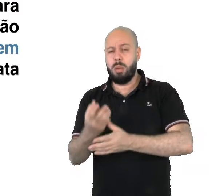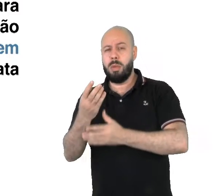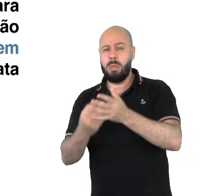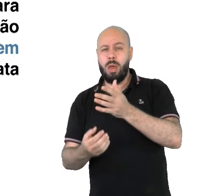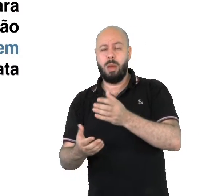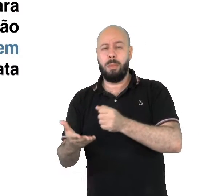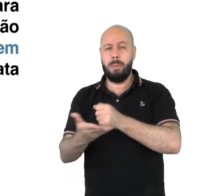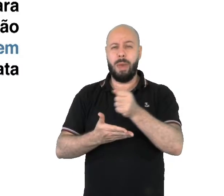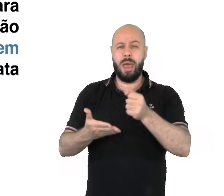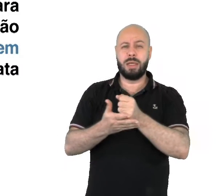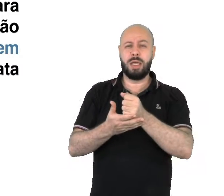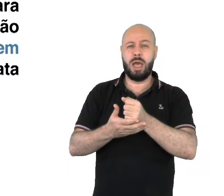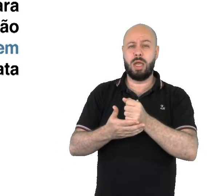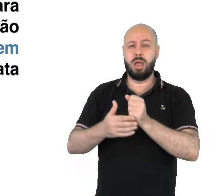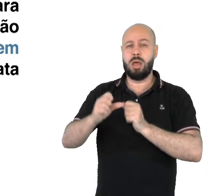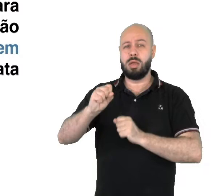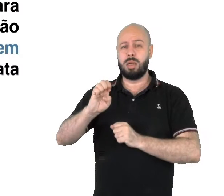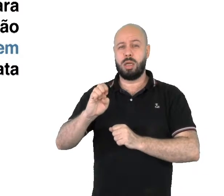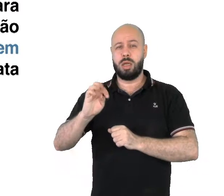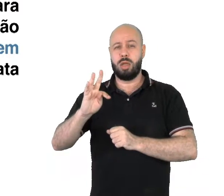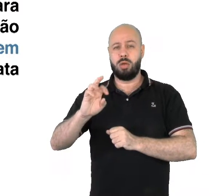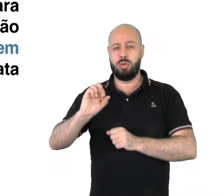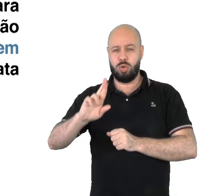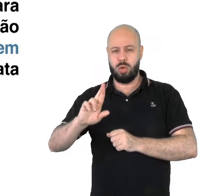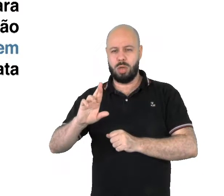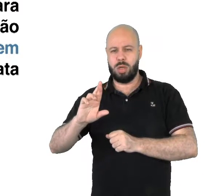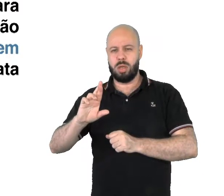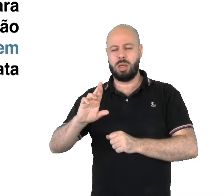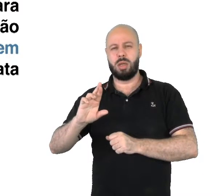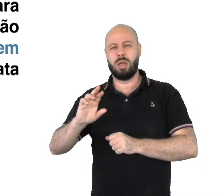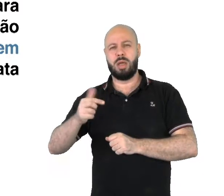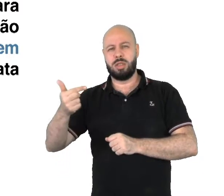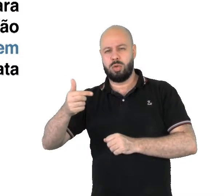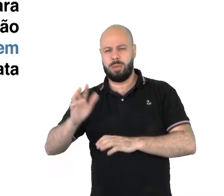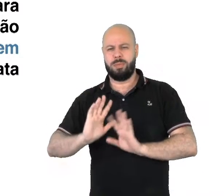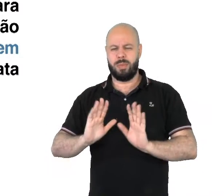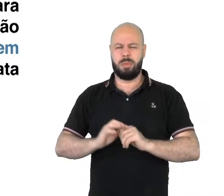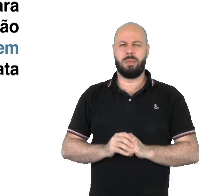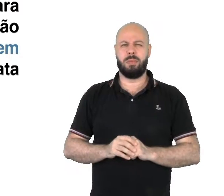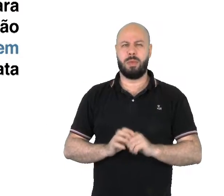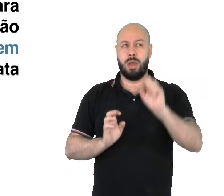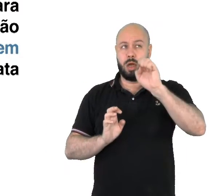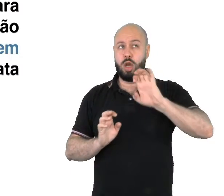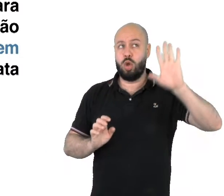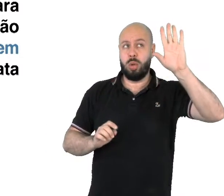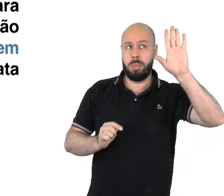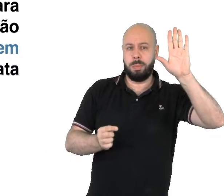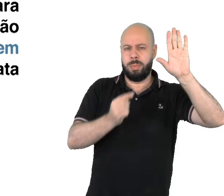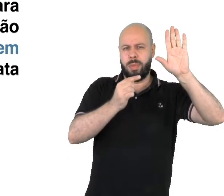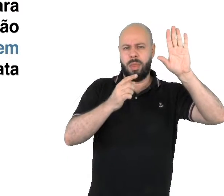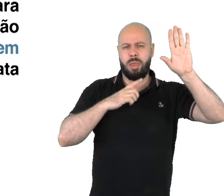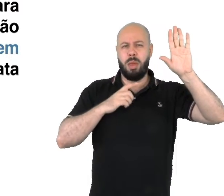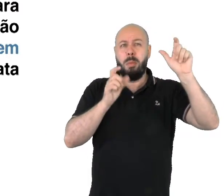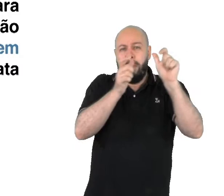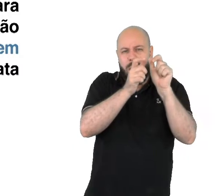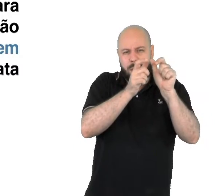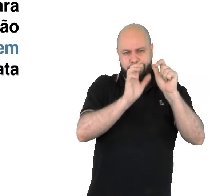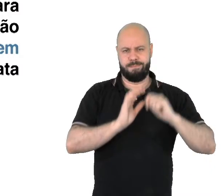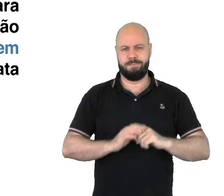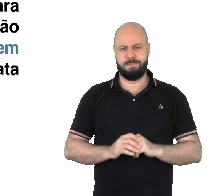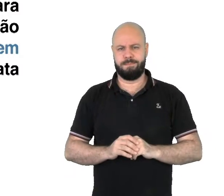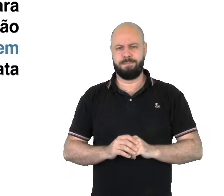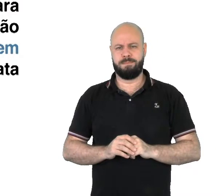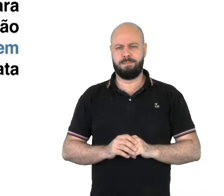secundário, tá? Possuírem terras para produzir alimentos. O que acontece? O continente europeu, ele é pequeno,